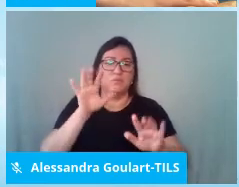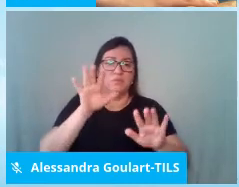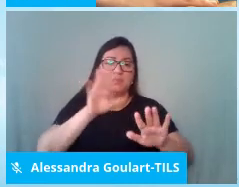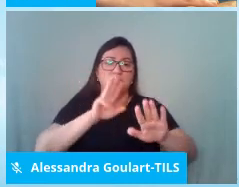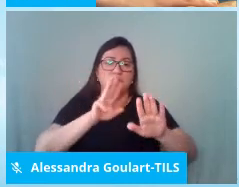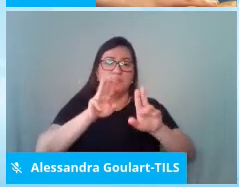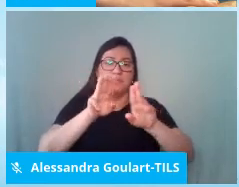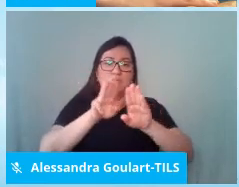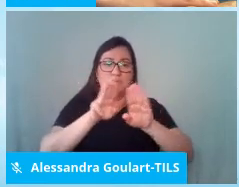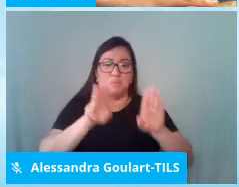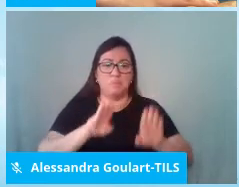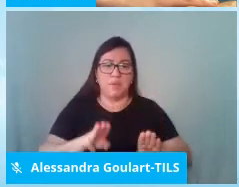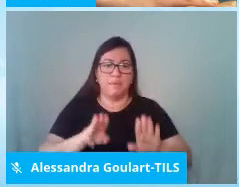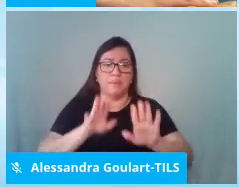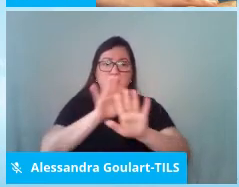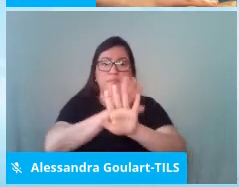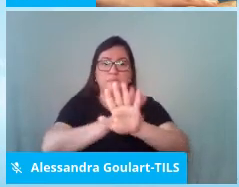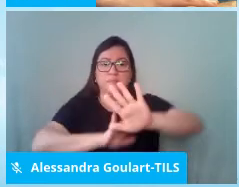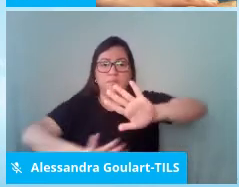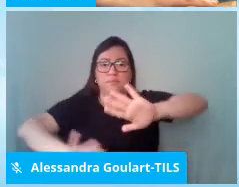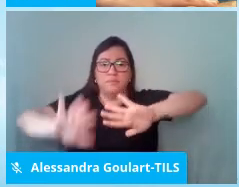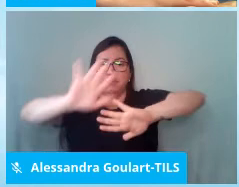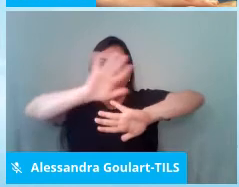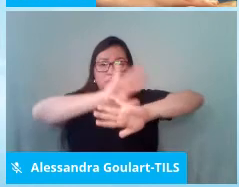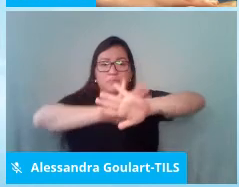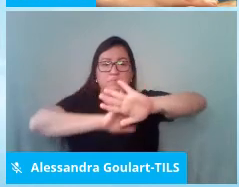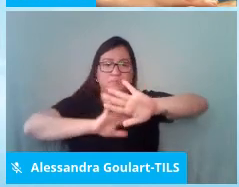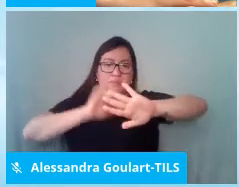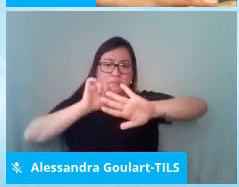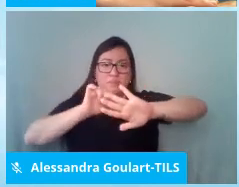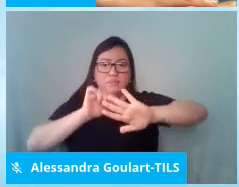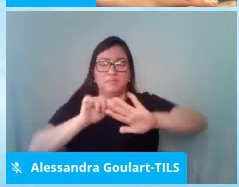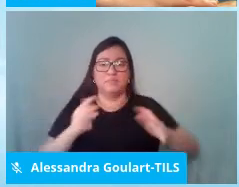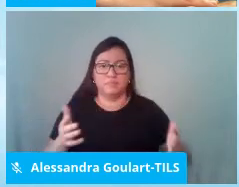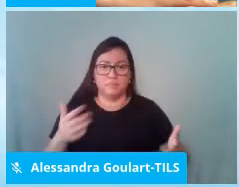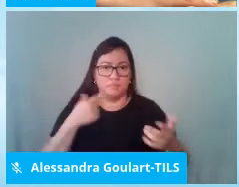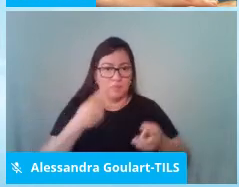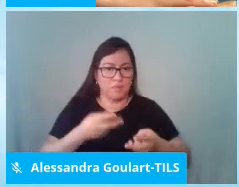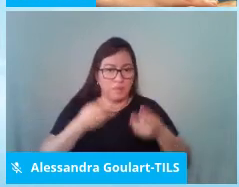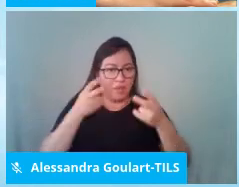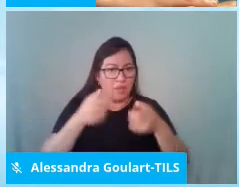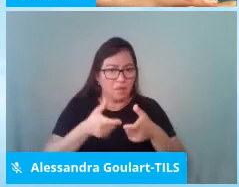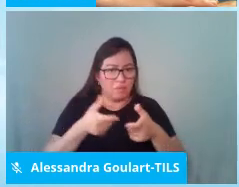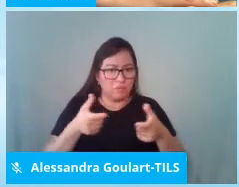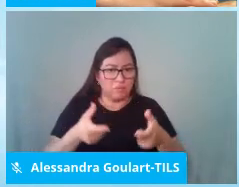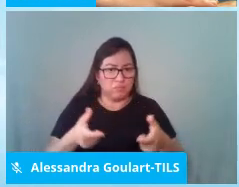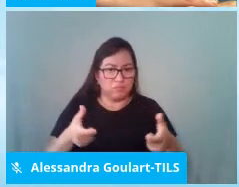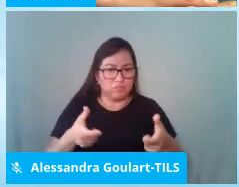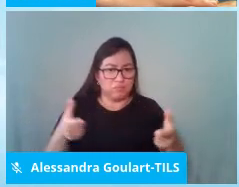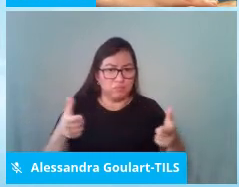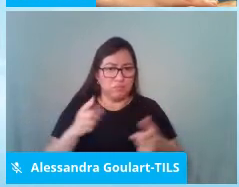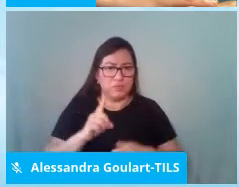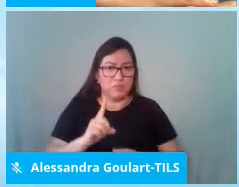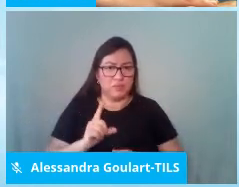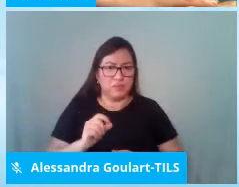regiões. Então, vejam como é significativo o aumento da sífilis nesses 10 anos,